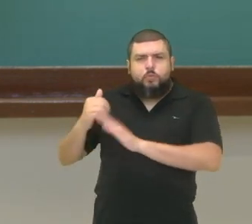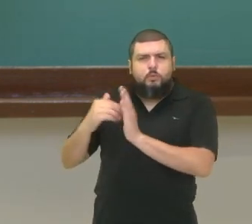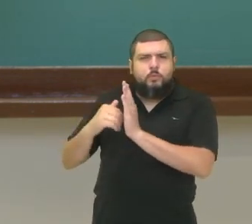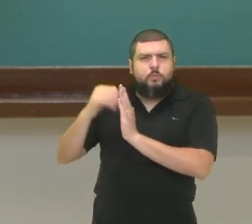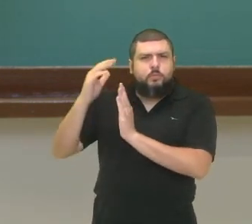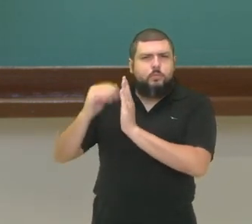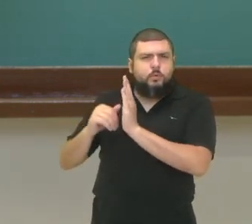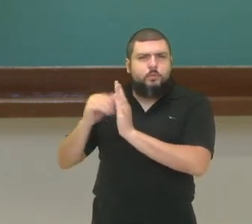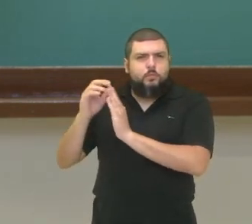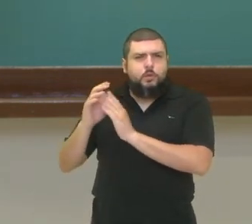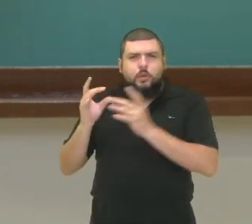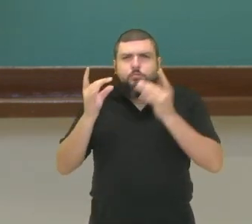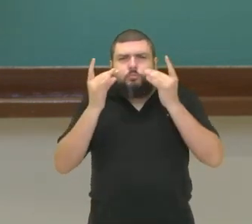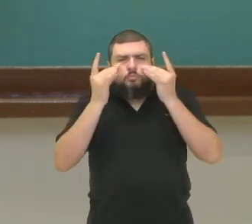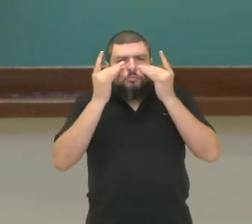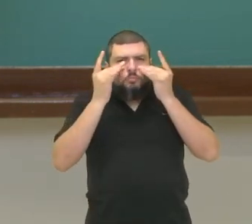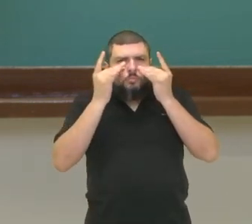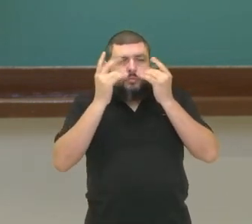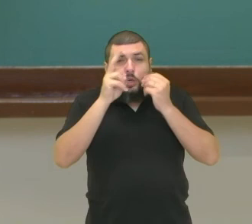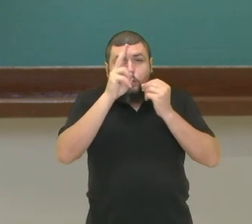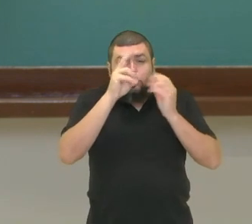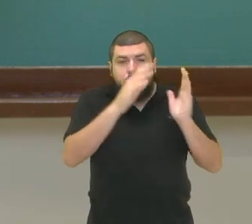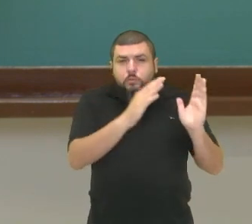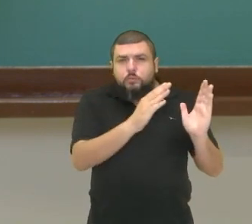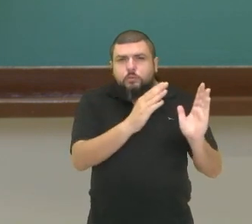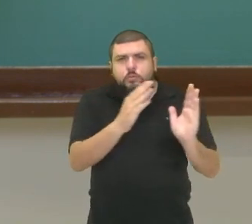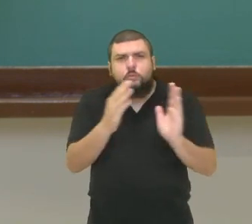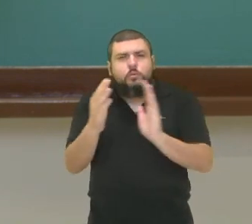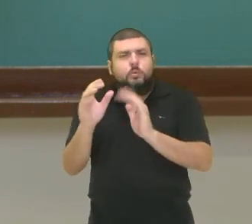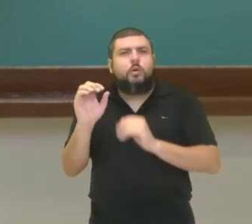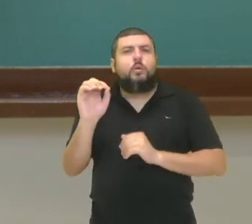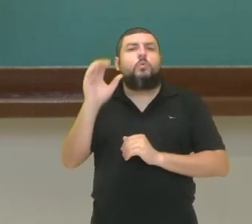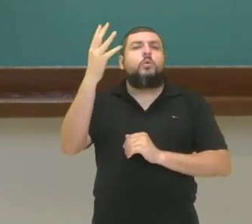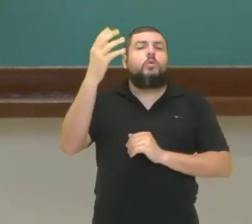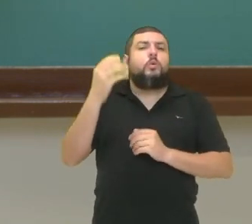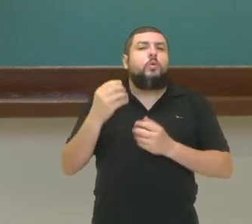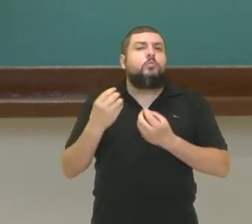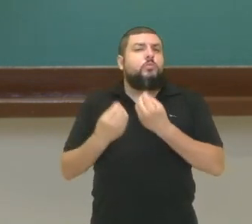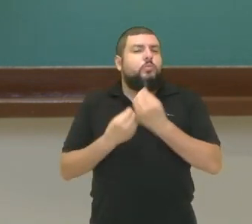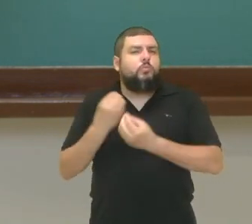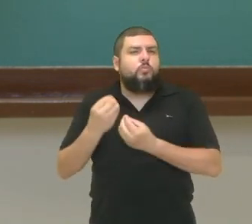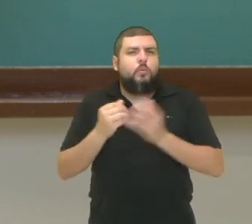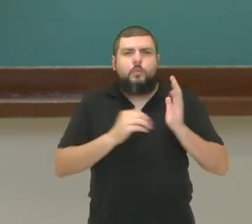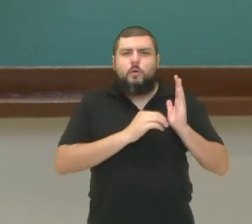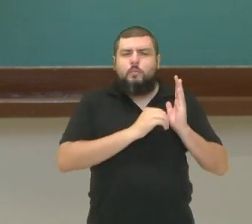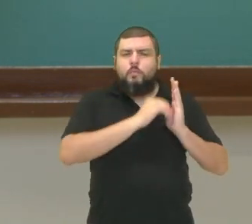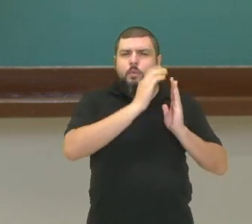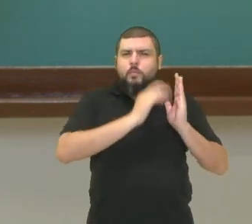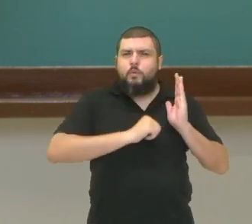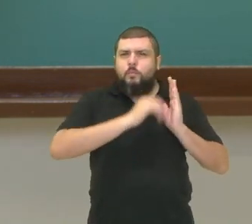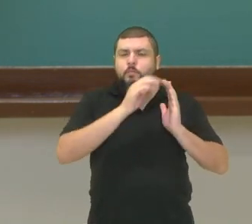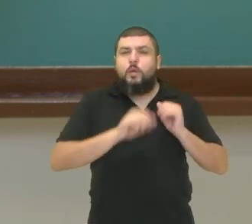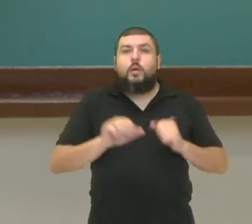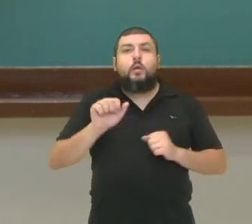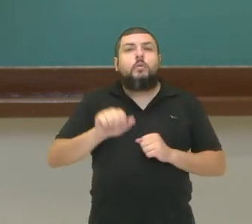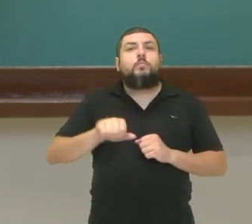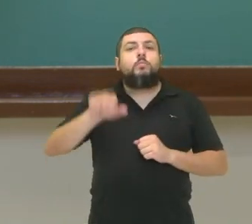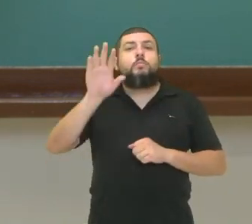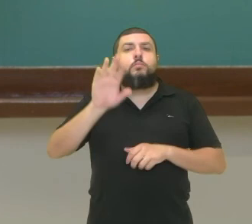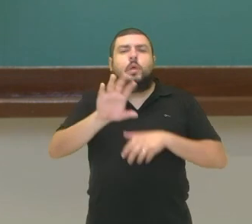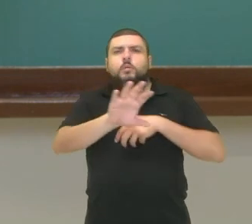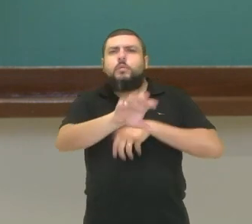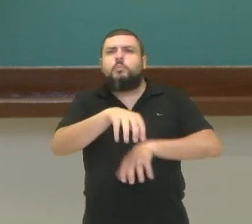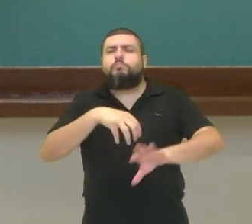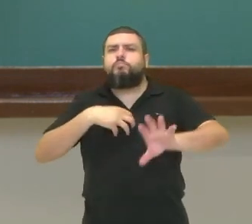acontecimentos históricos, em específico a Revolução Industrial, retratando com mais humanidade personagens